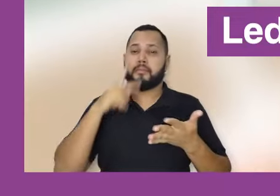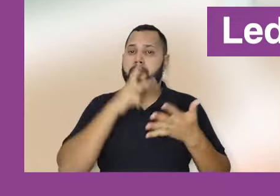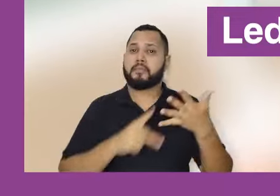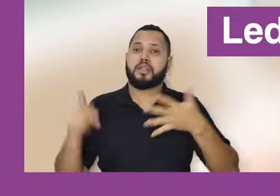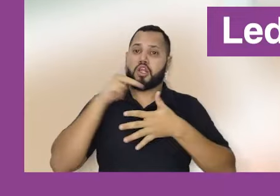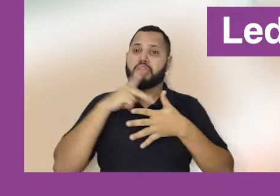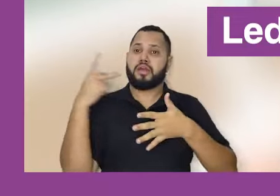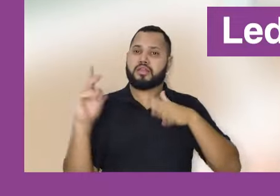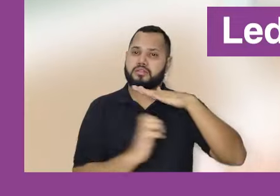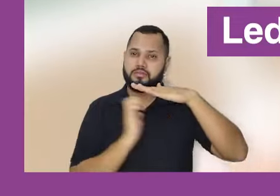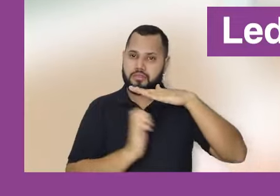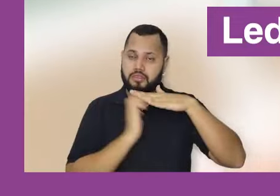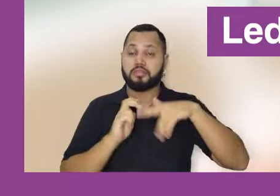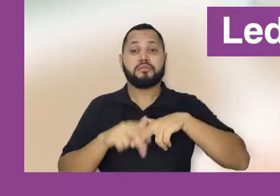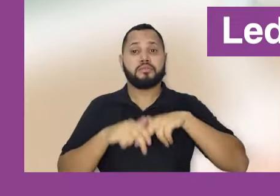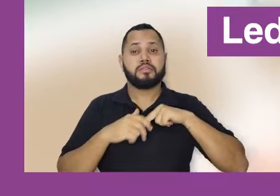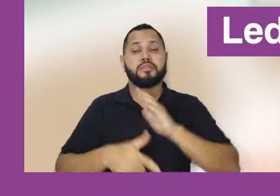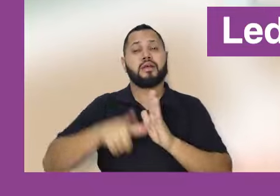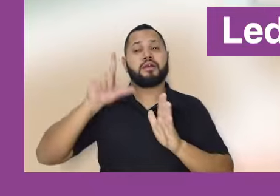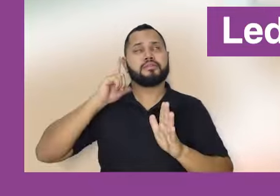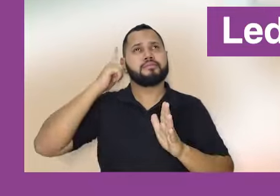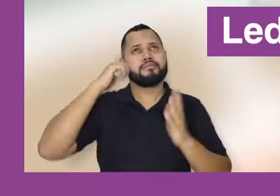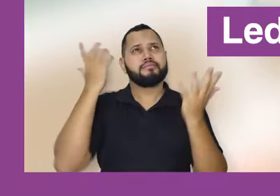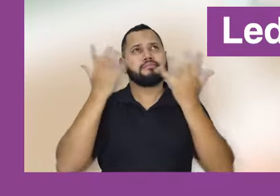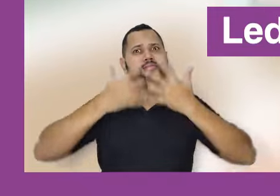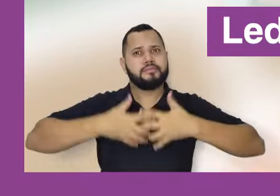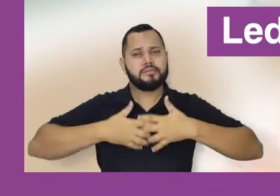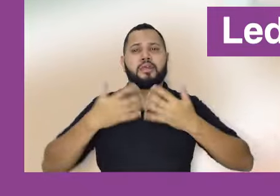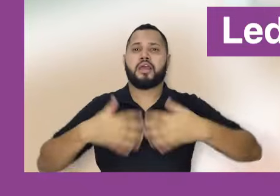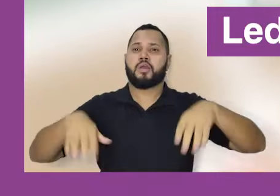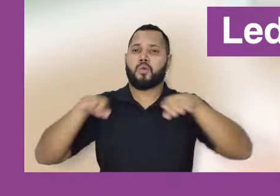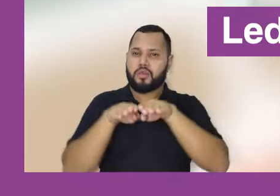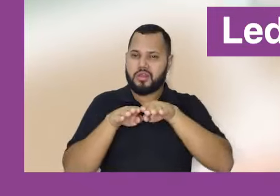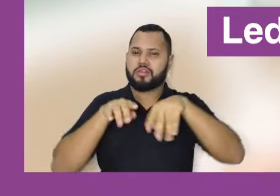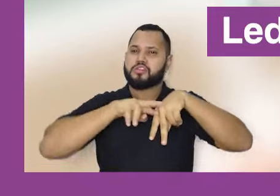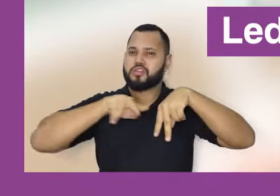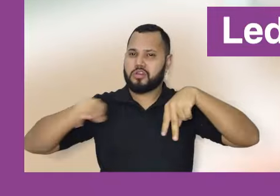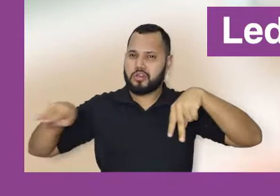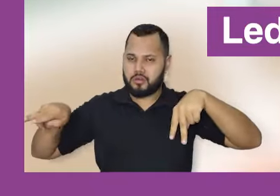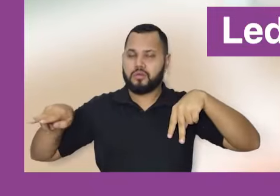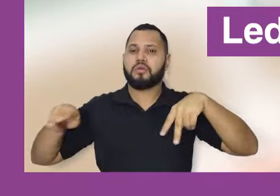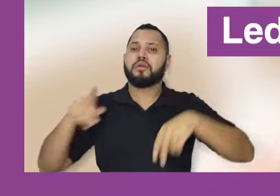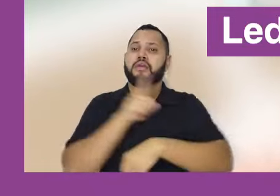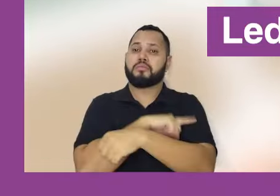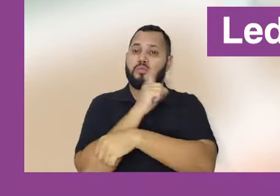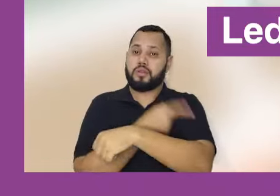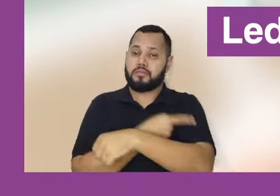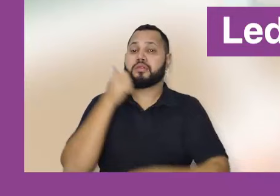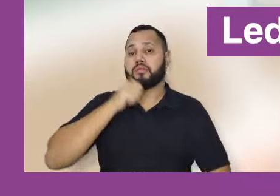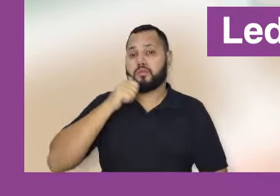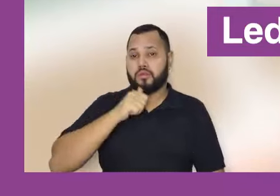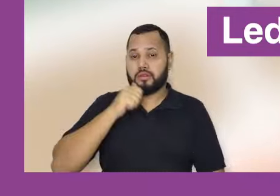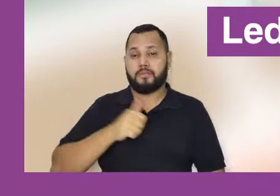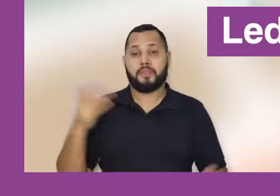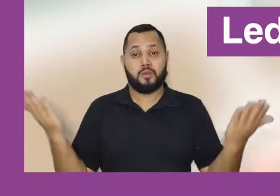das prioridades da companhia então a gente começou a falar em Equidade de gênero empoderamento das mulheres